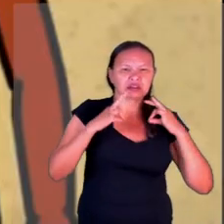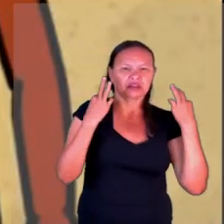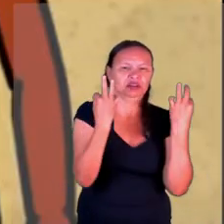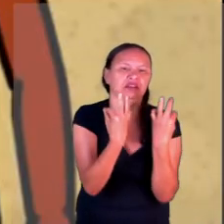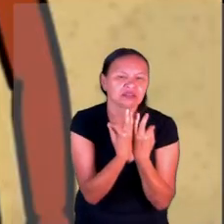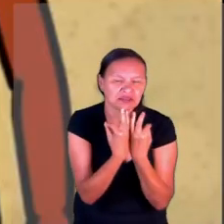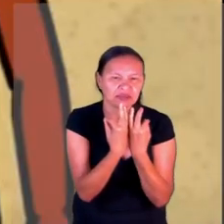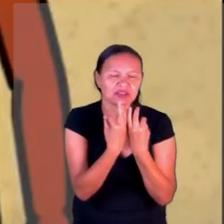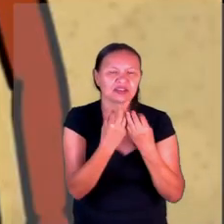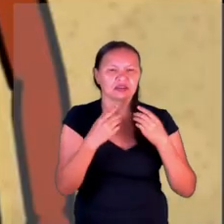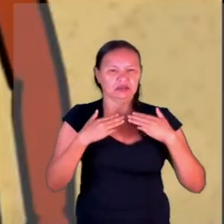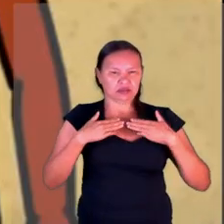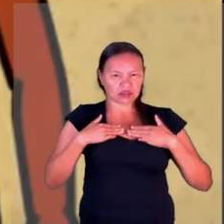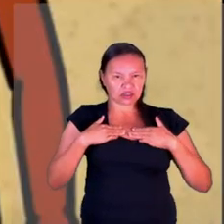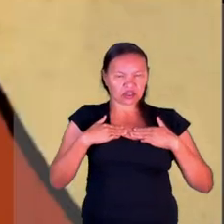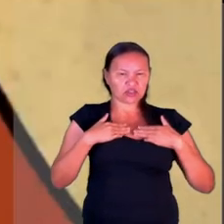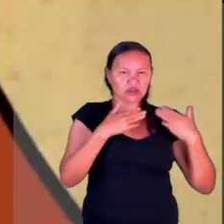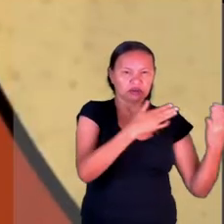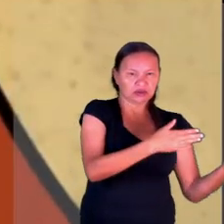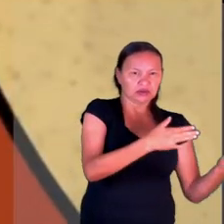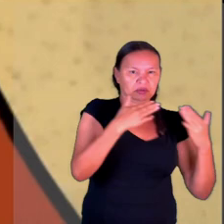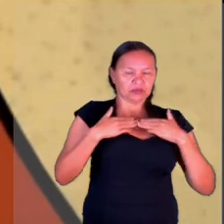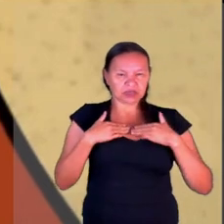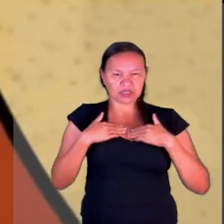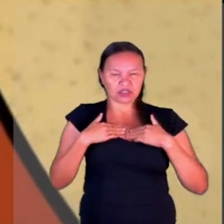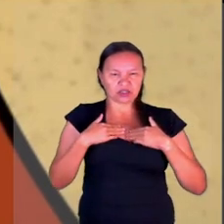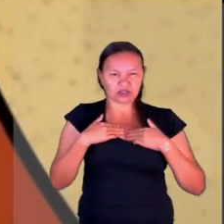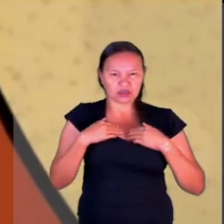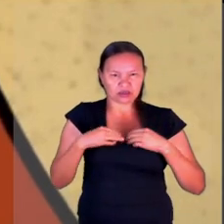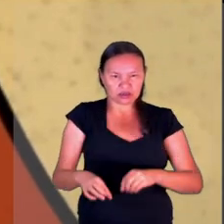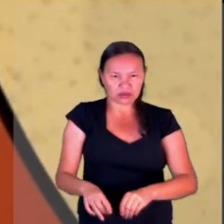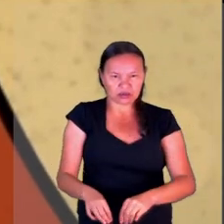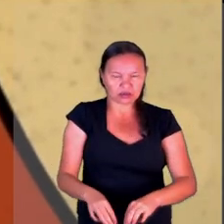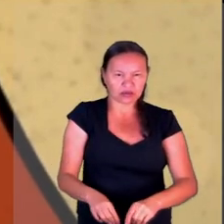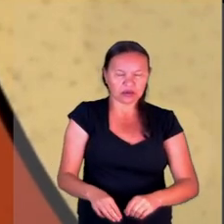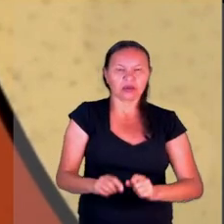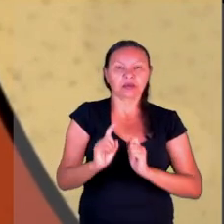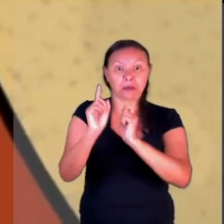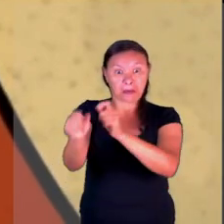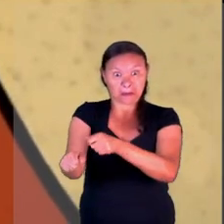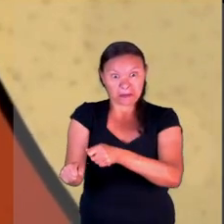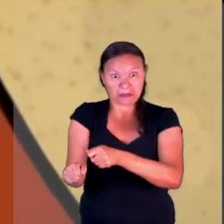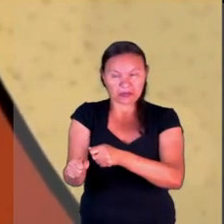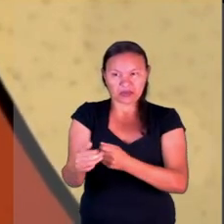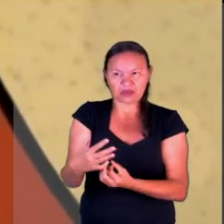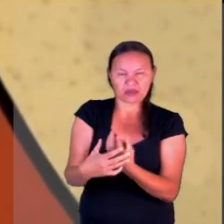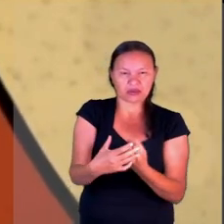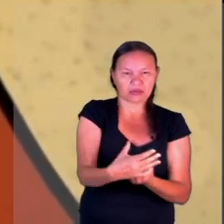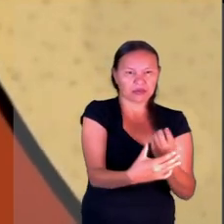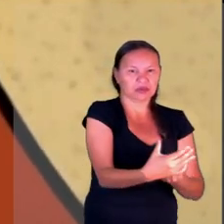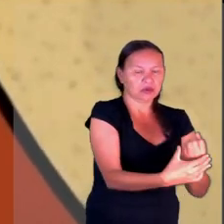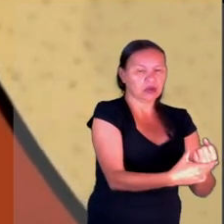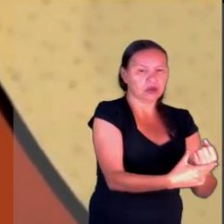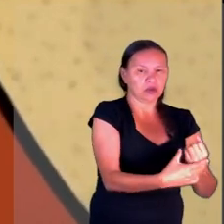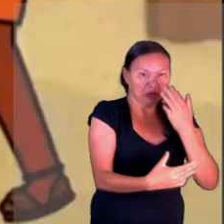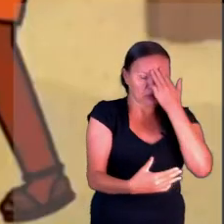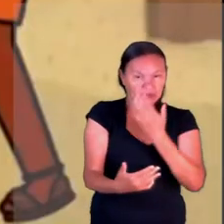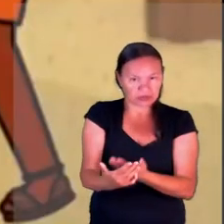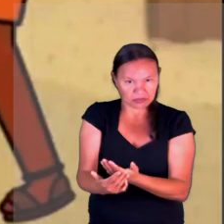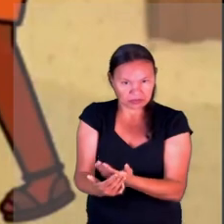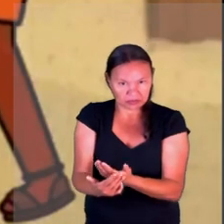pra gente então qualquer família que planta Pesca e cria igual a gente pode servir aqui na escola é